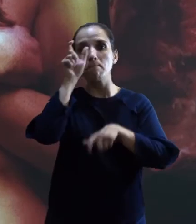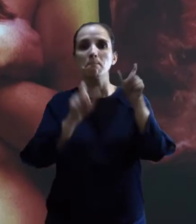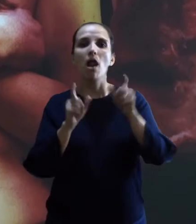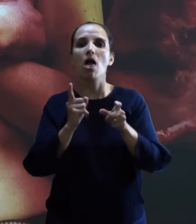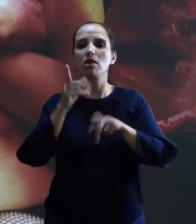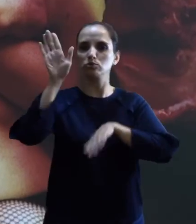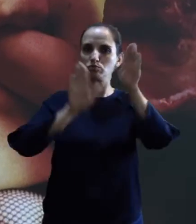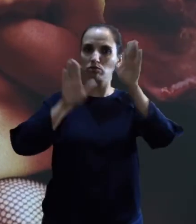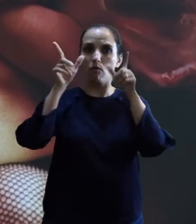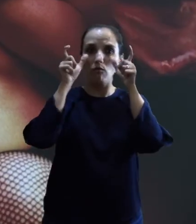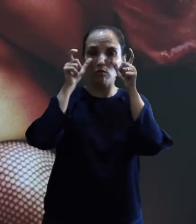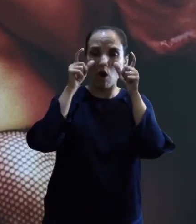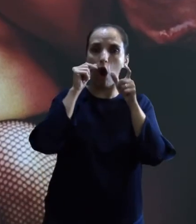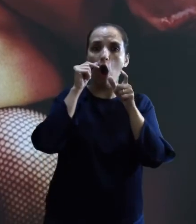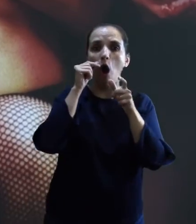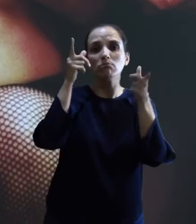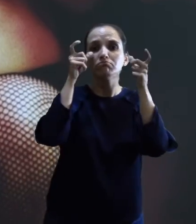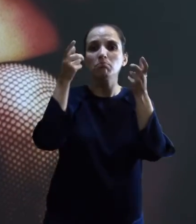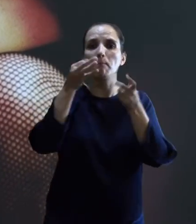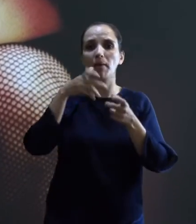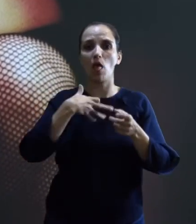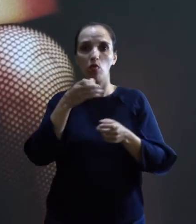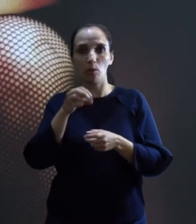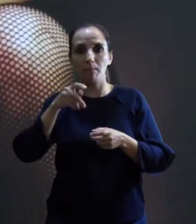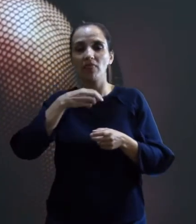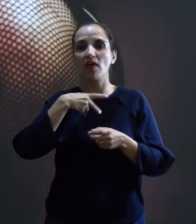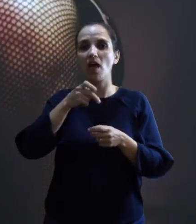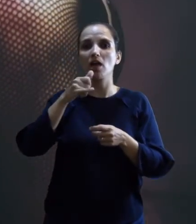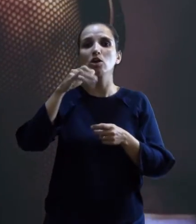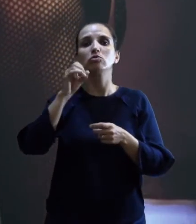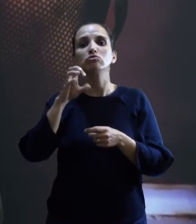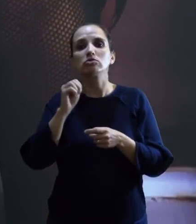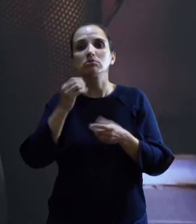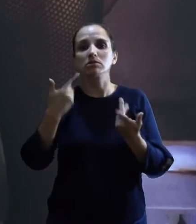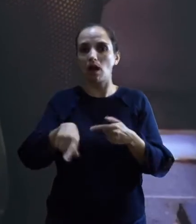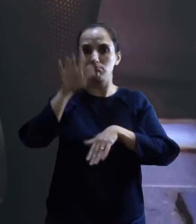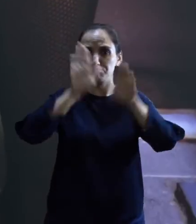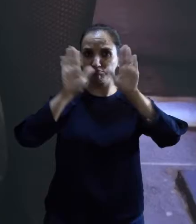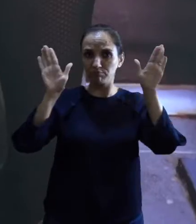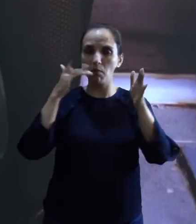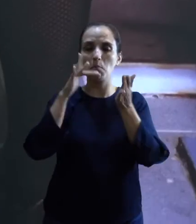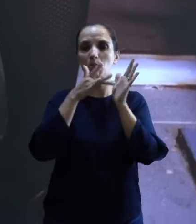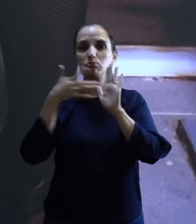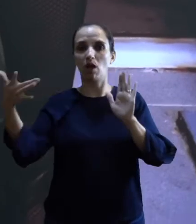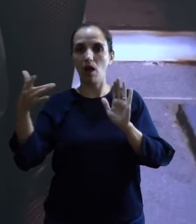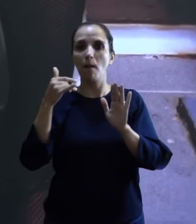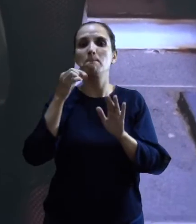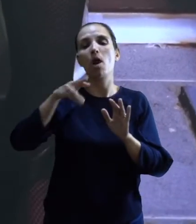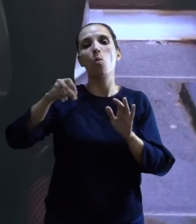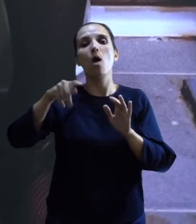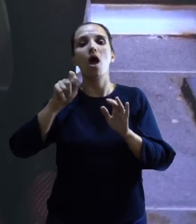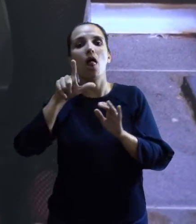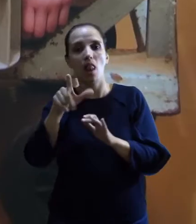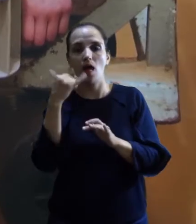Mercadoria Humana é a exposição fotográfica do artista Pedro Medeiros, que está patente ao público na Biblioteca Municipal